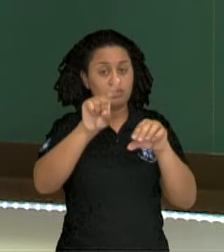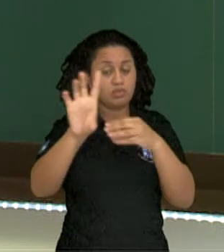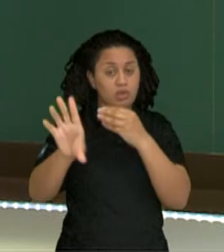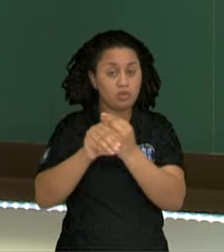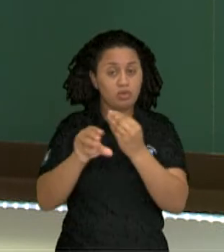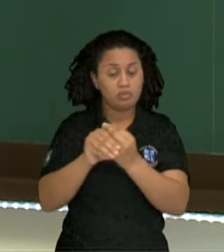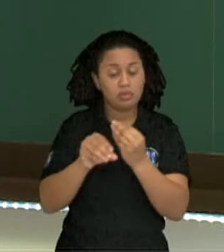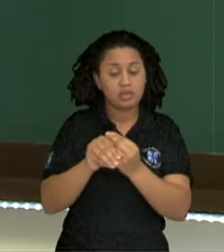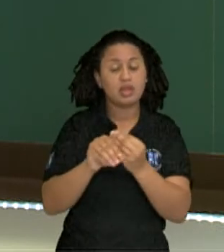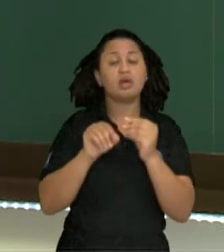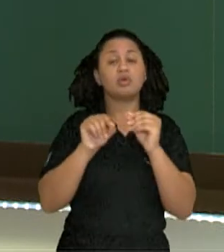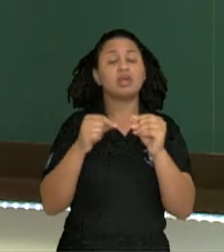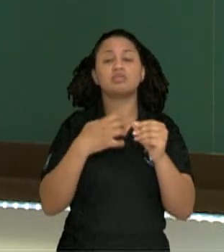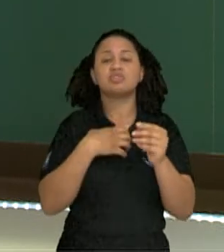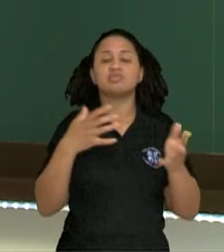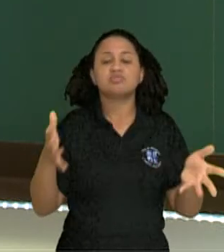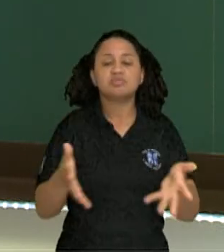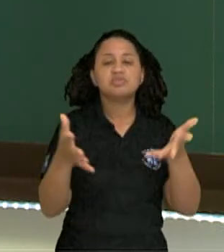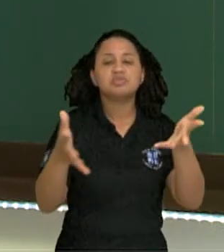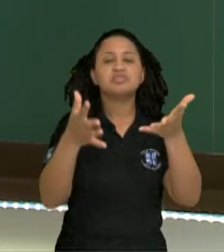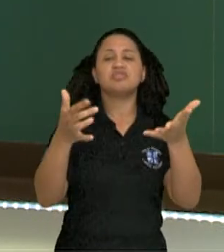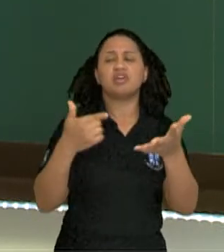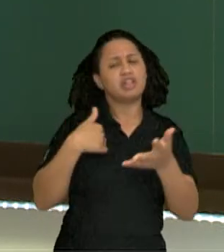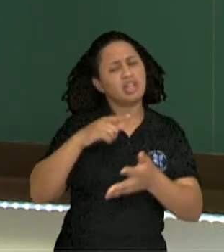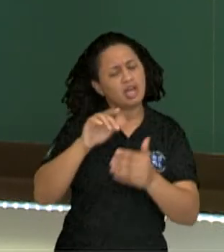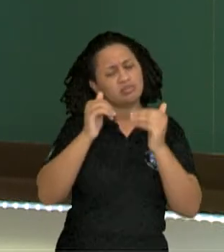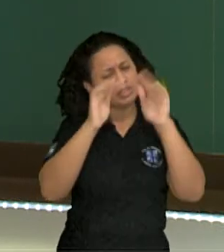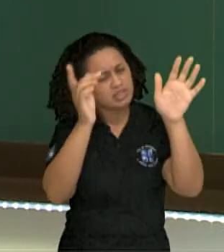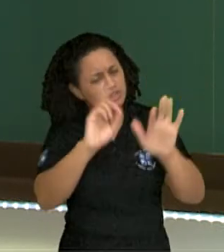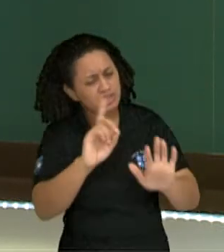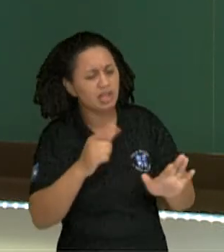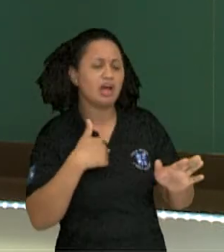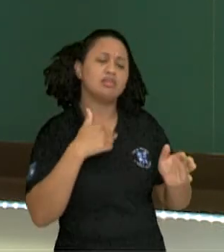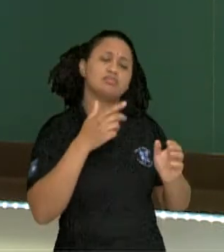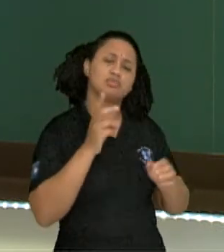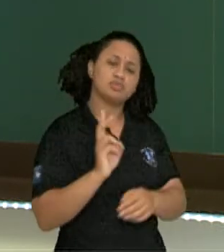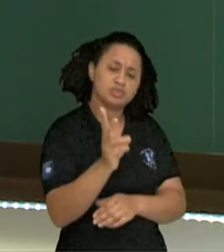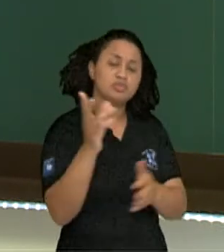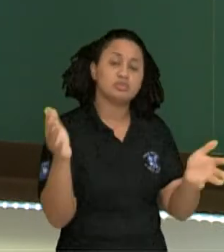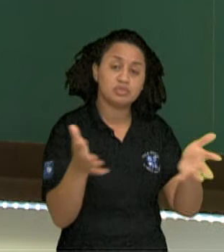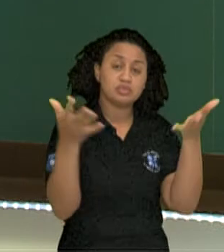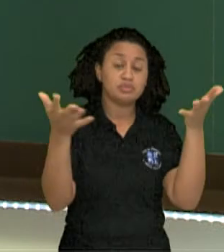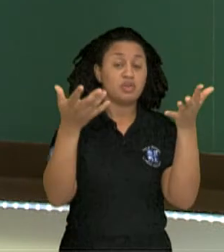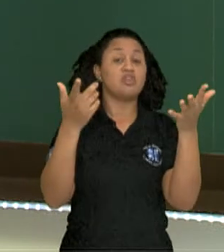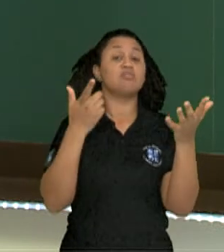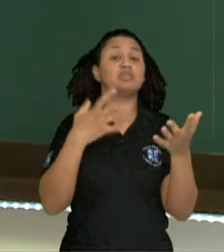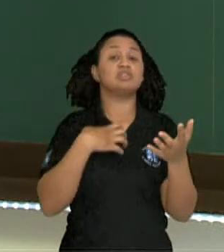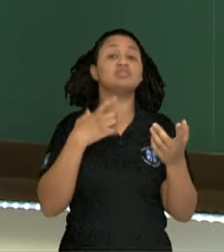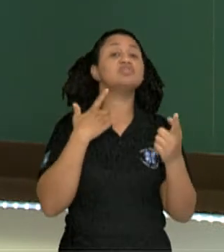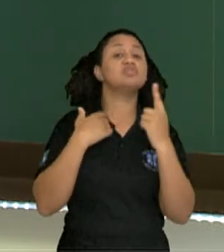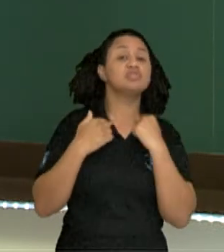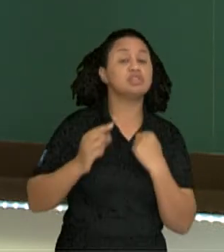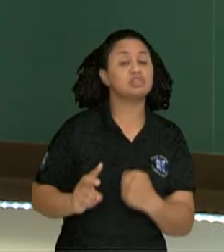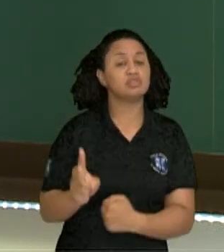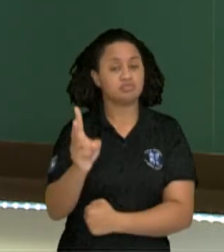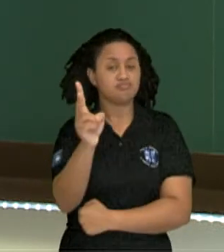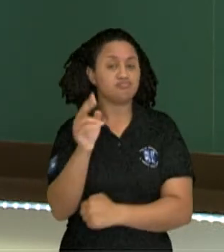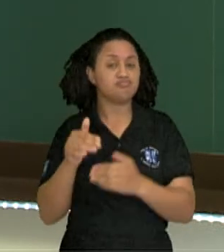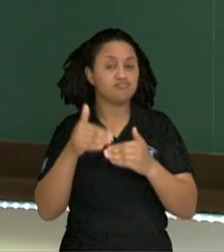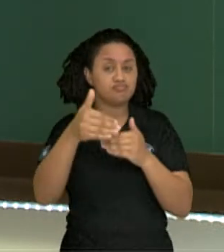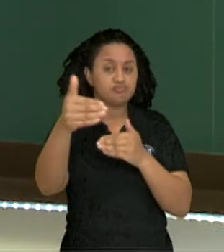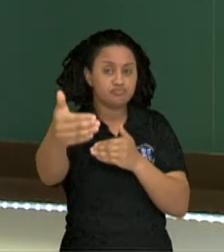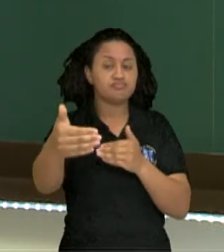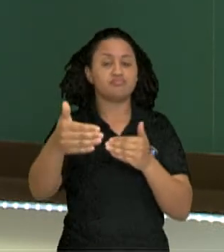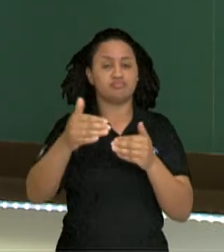com frases positivas para dar ânimo, incentivo, vontade de continuar e prosseguir. O